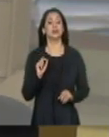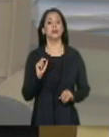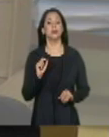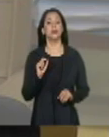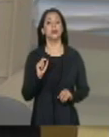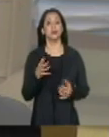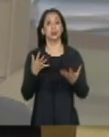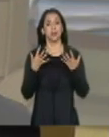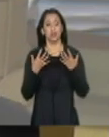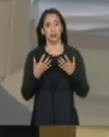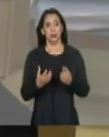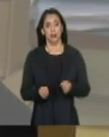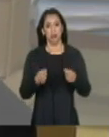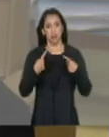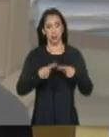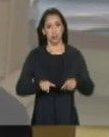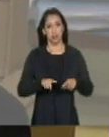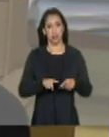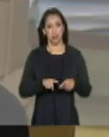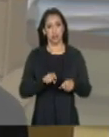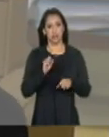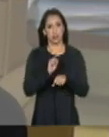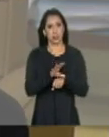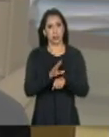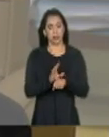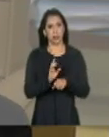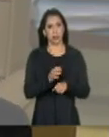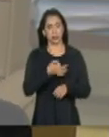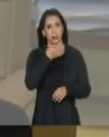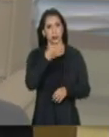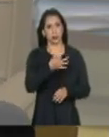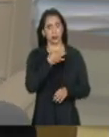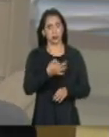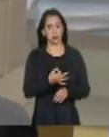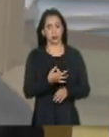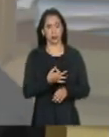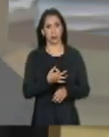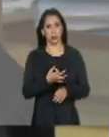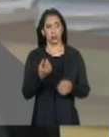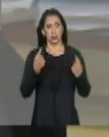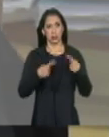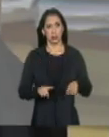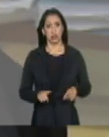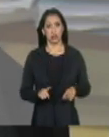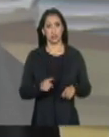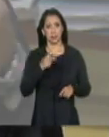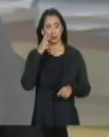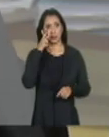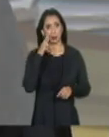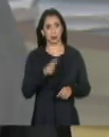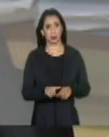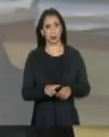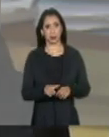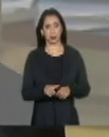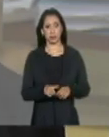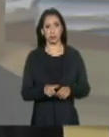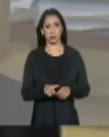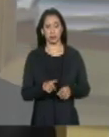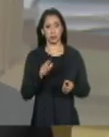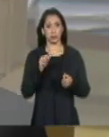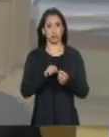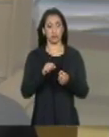constranger o Laus, vazando informações contra ele, porque ele está demorando com o pedido de vista. Veja, faz refém a